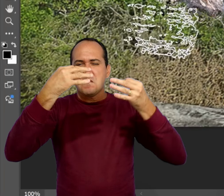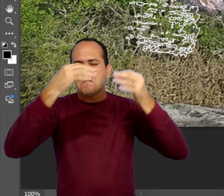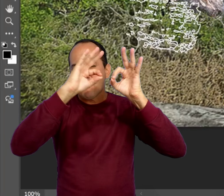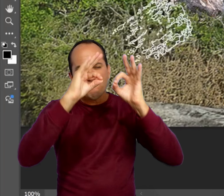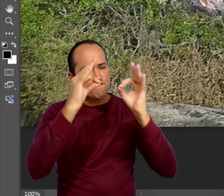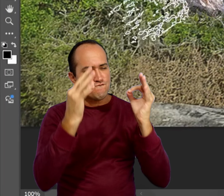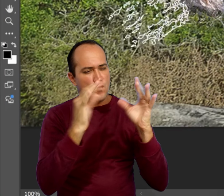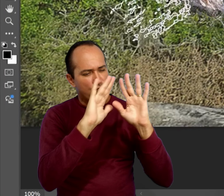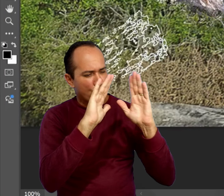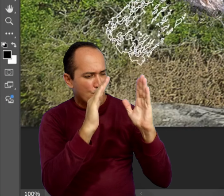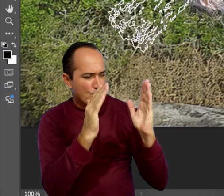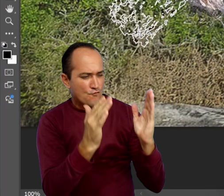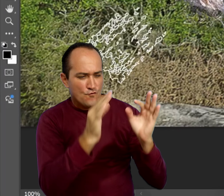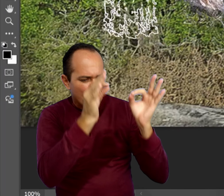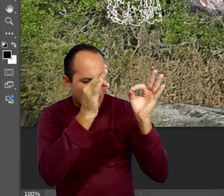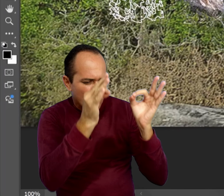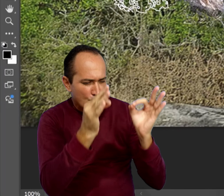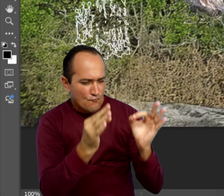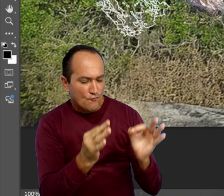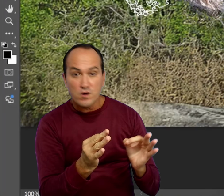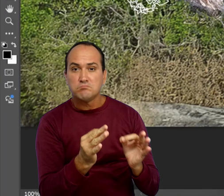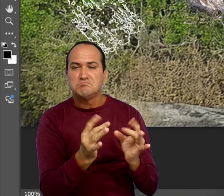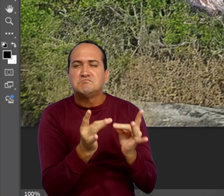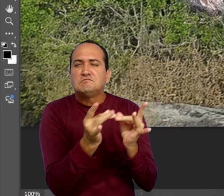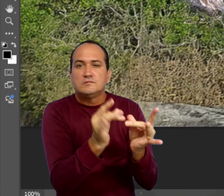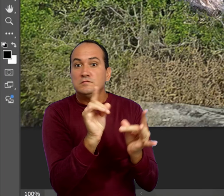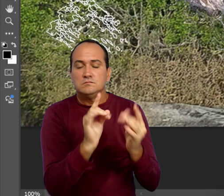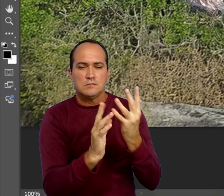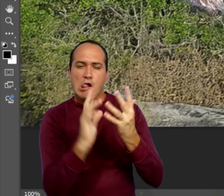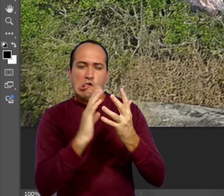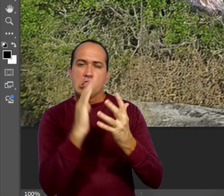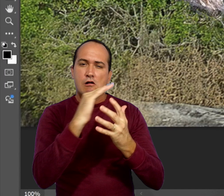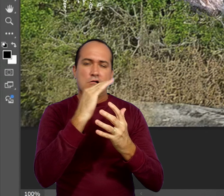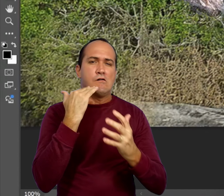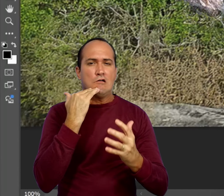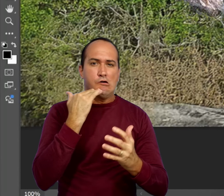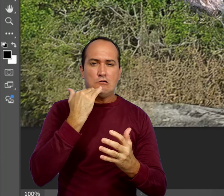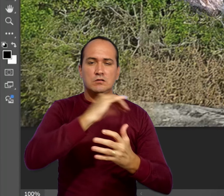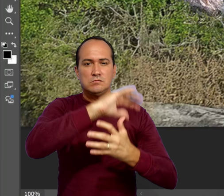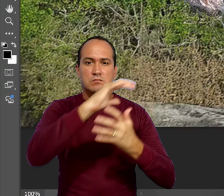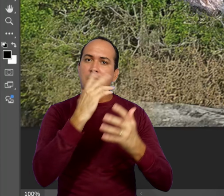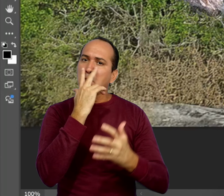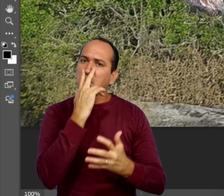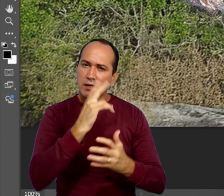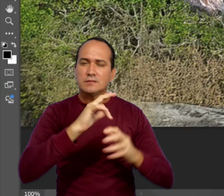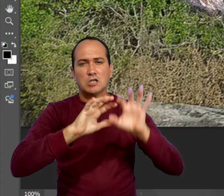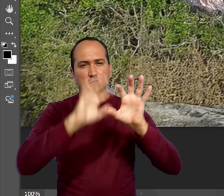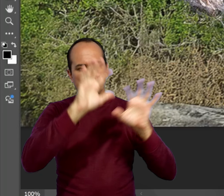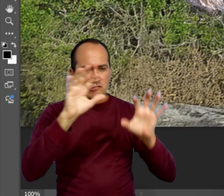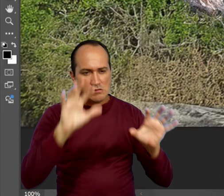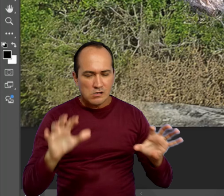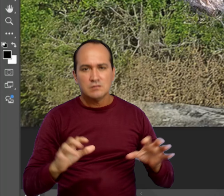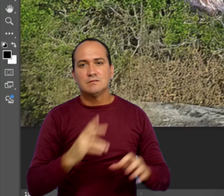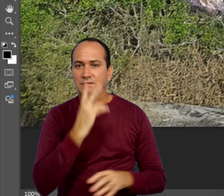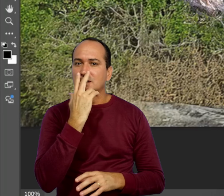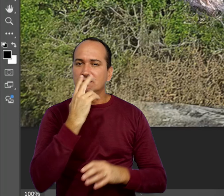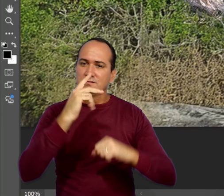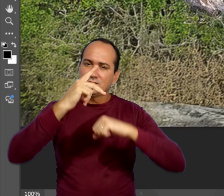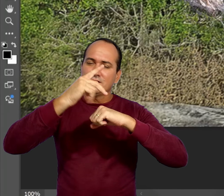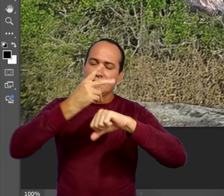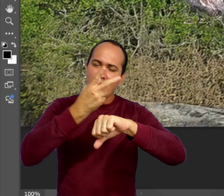irregular, certo? Então, esse recorte mais irregular, cada vez que eu vou clicando aqui, ó, é legal porque ele meio que simula como se a própria vegetação